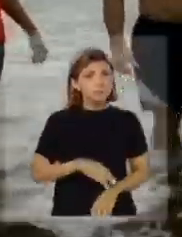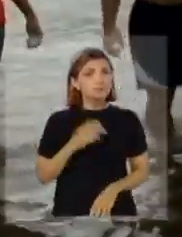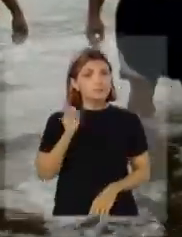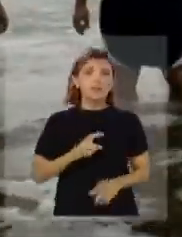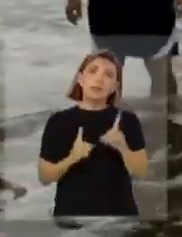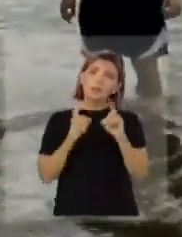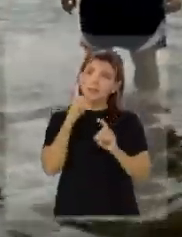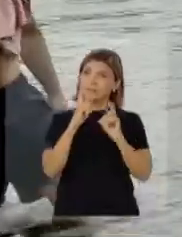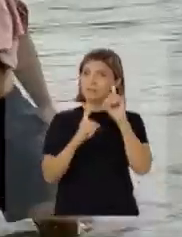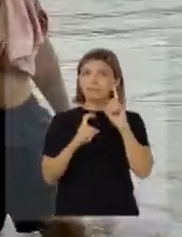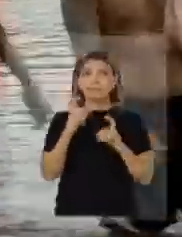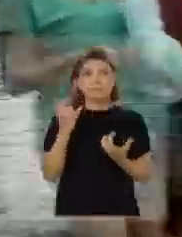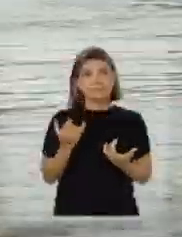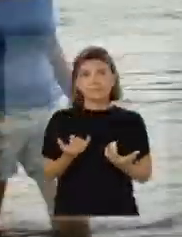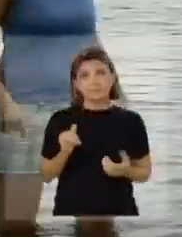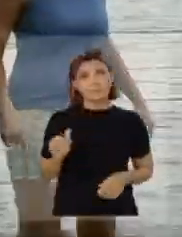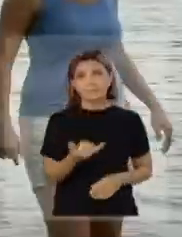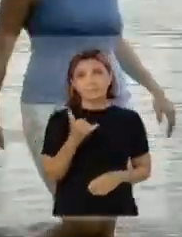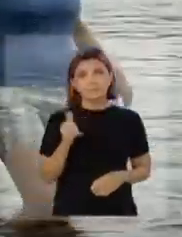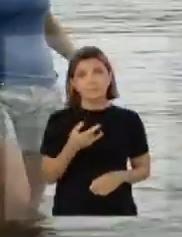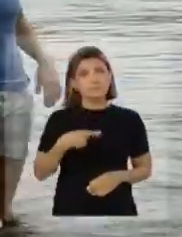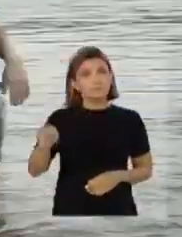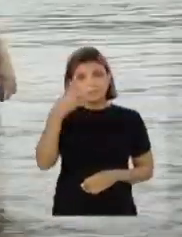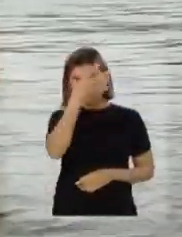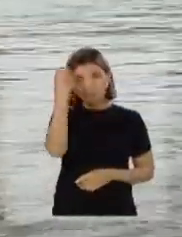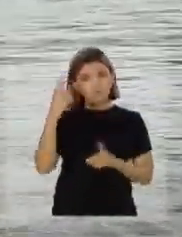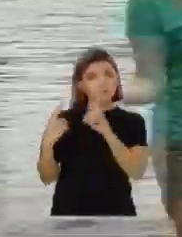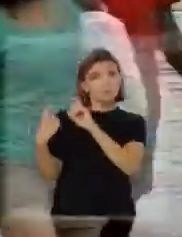serve para tirar fotos, já que o